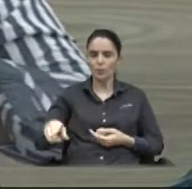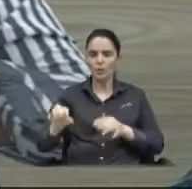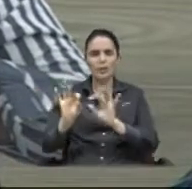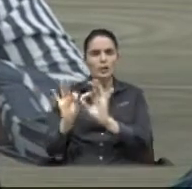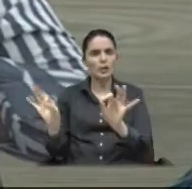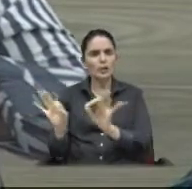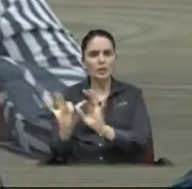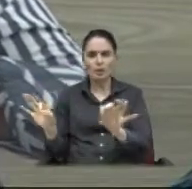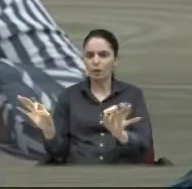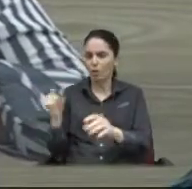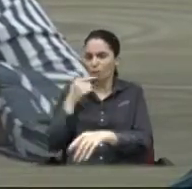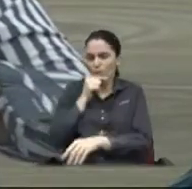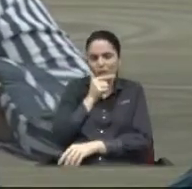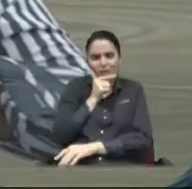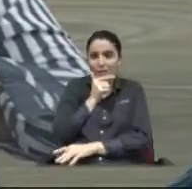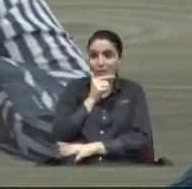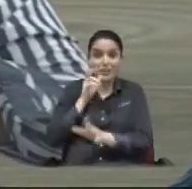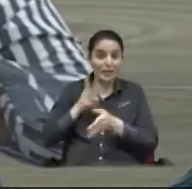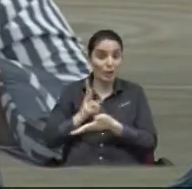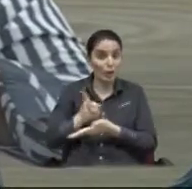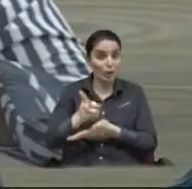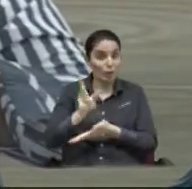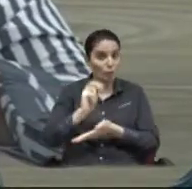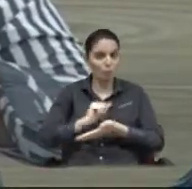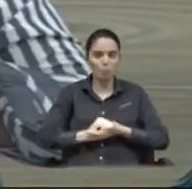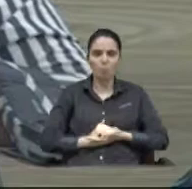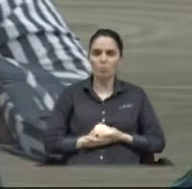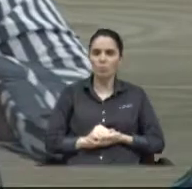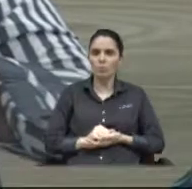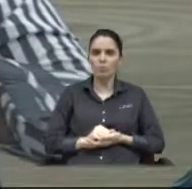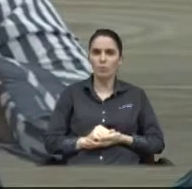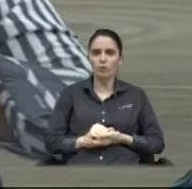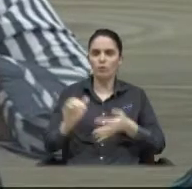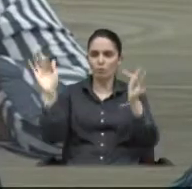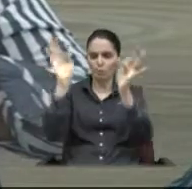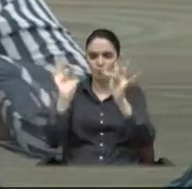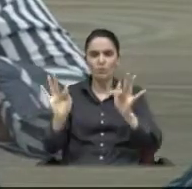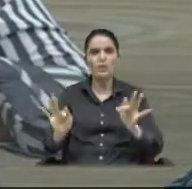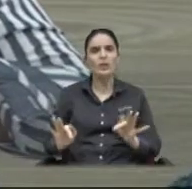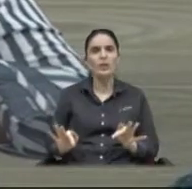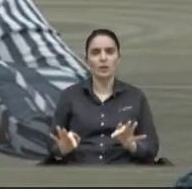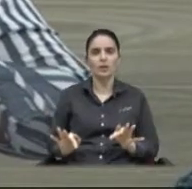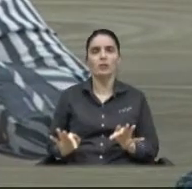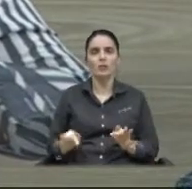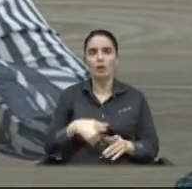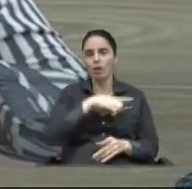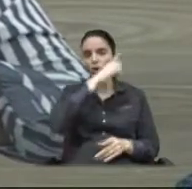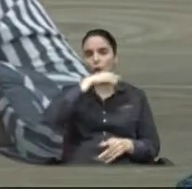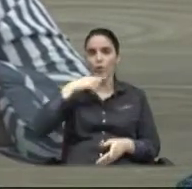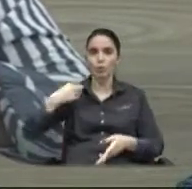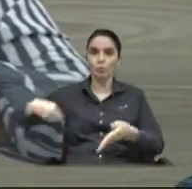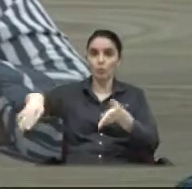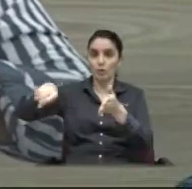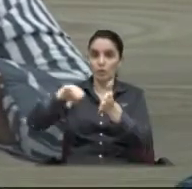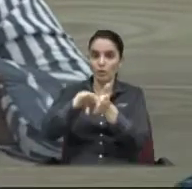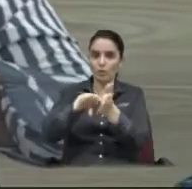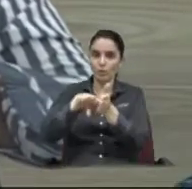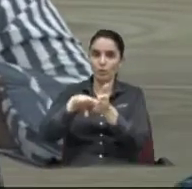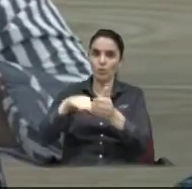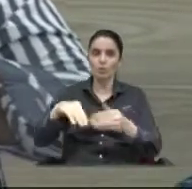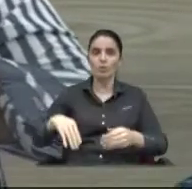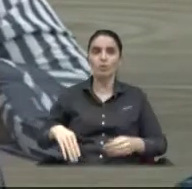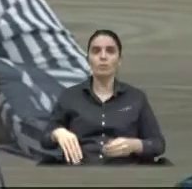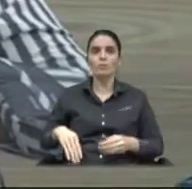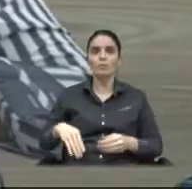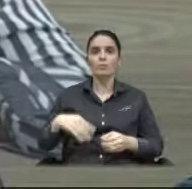de uma simpatia muito grande, né, extremamente acolhedor. Mais ou menos na mesma época que eu cheguei em Limeira, um pouco depois, a gente sempre